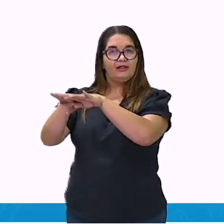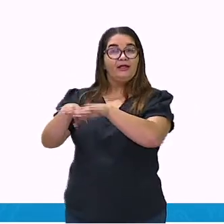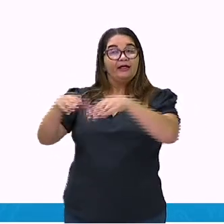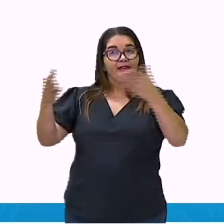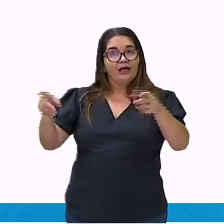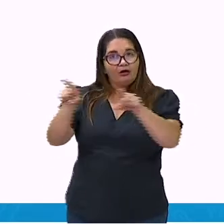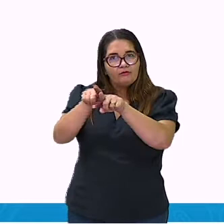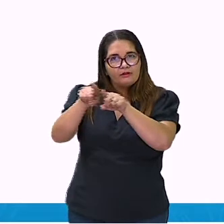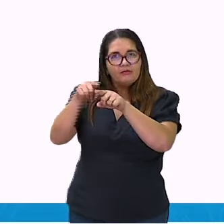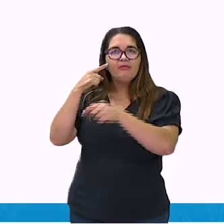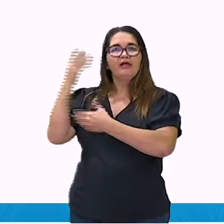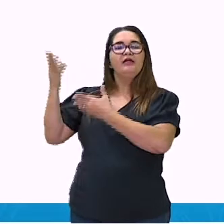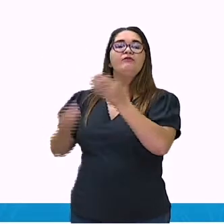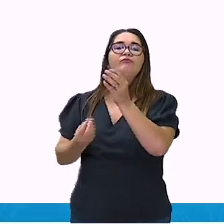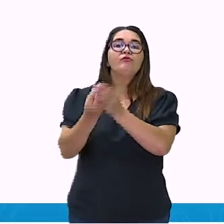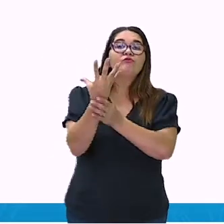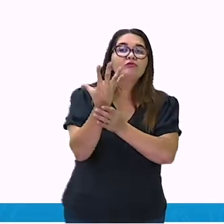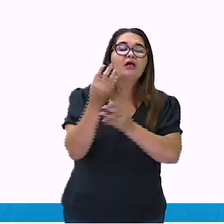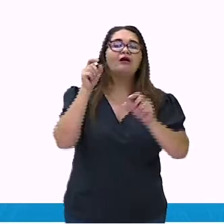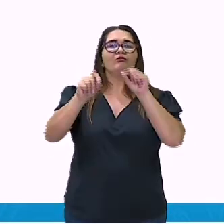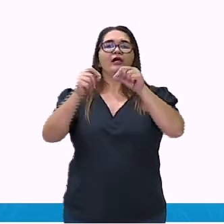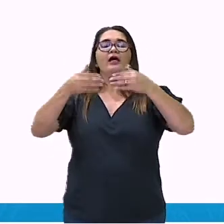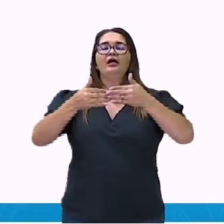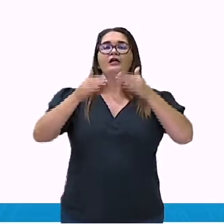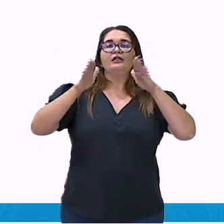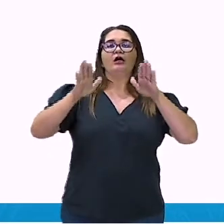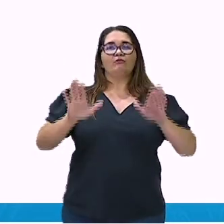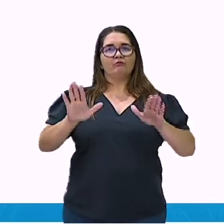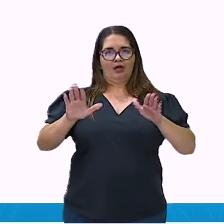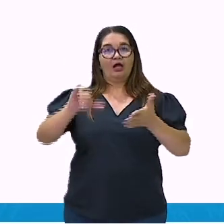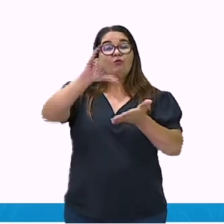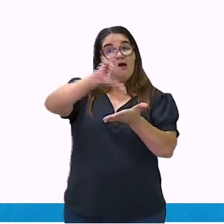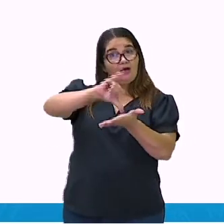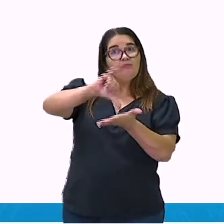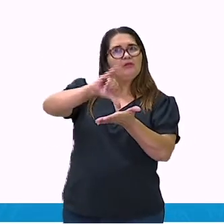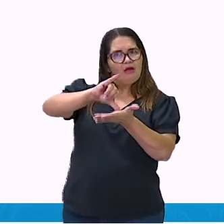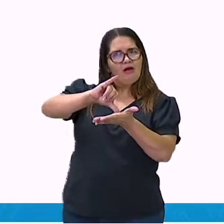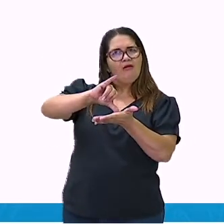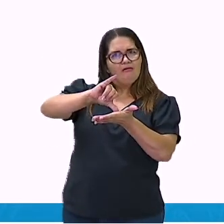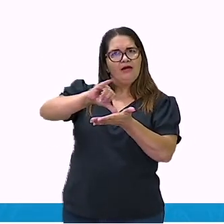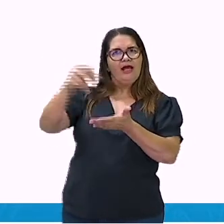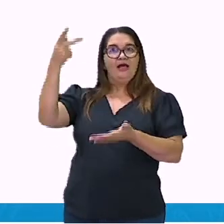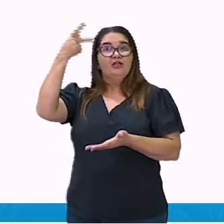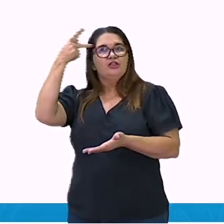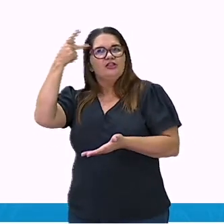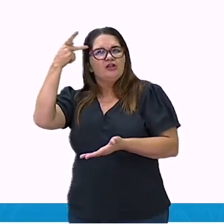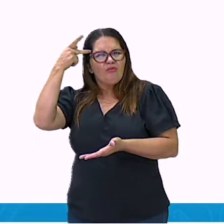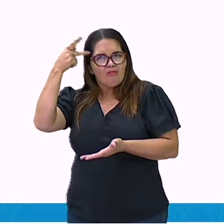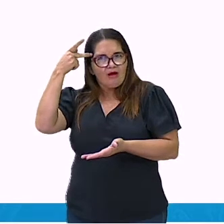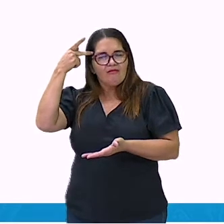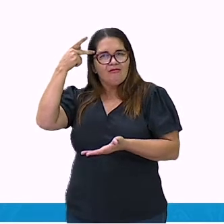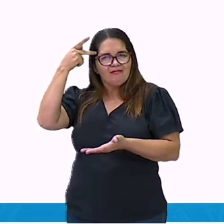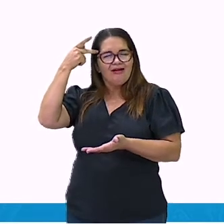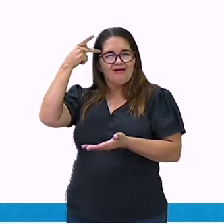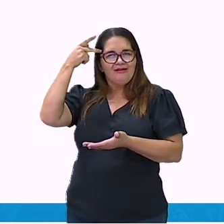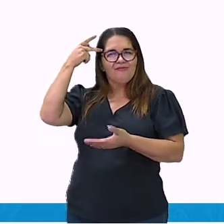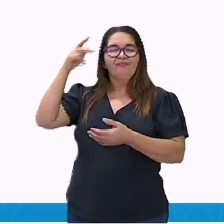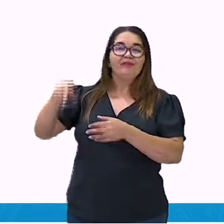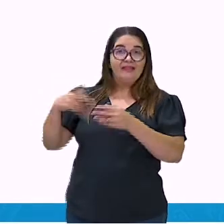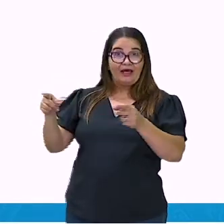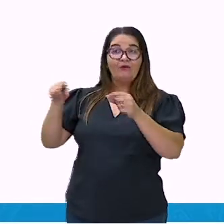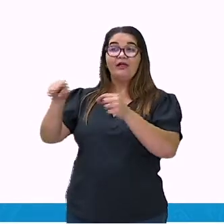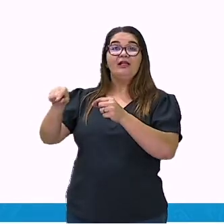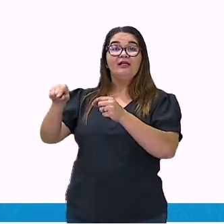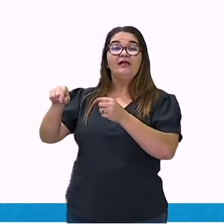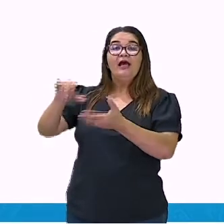o estado de São Paulo. Só que já foi muito maior essa Vila de São Vicente, essa capitania. Correspondia a um